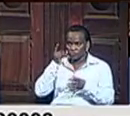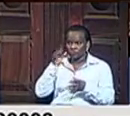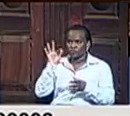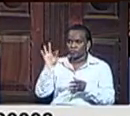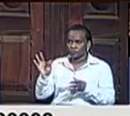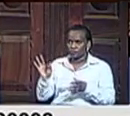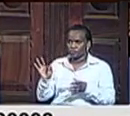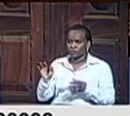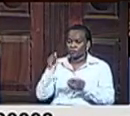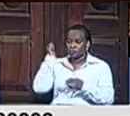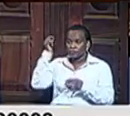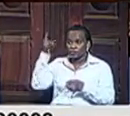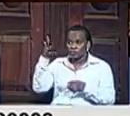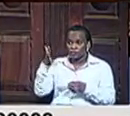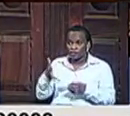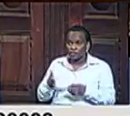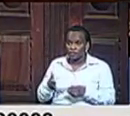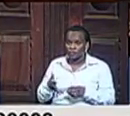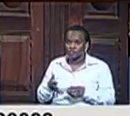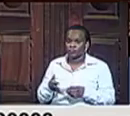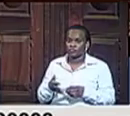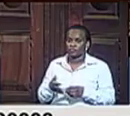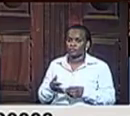que naquela madrugada,